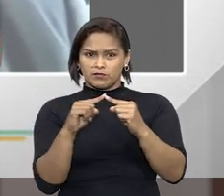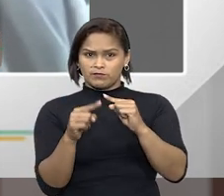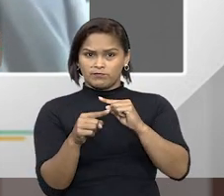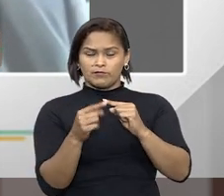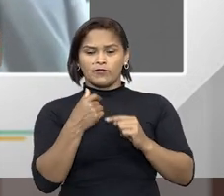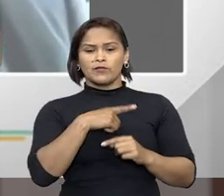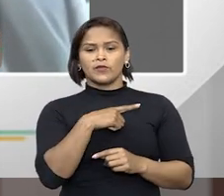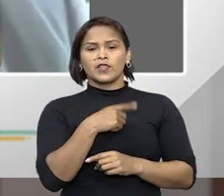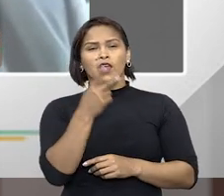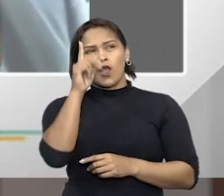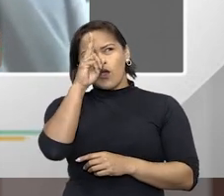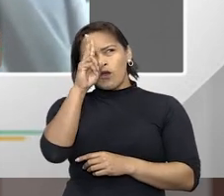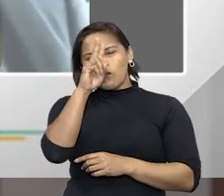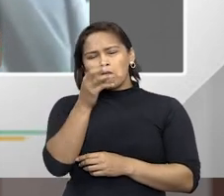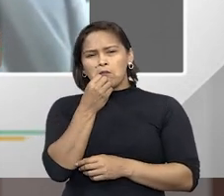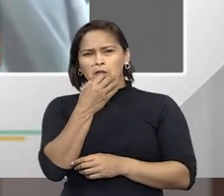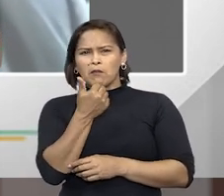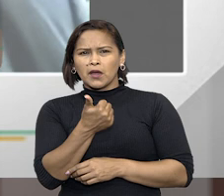lembrança de